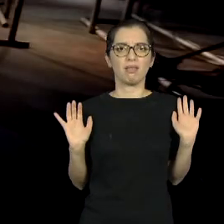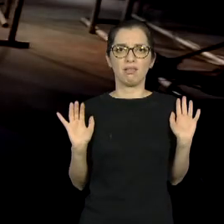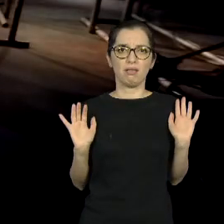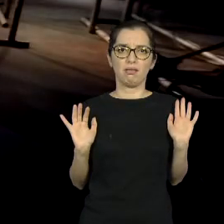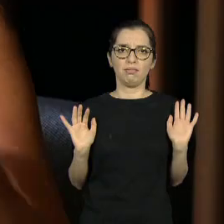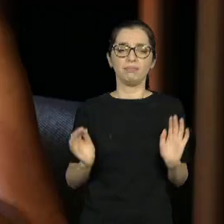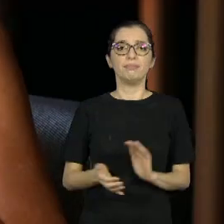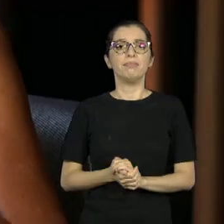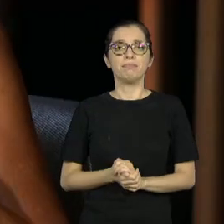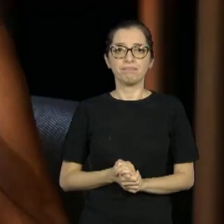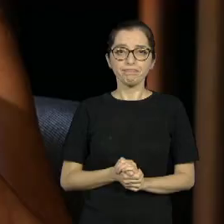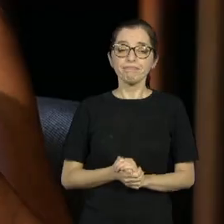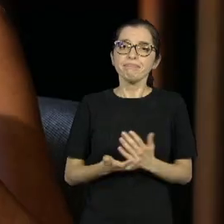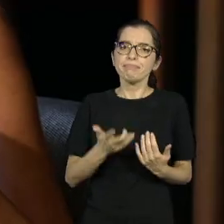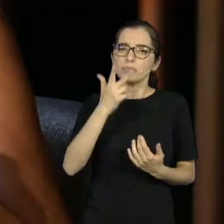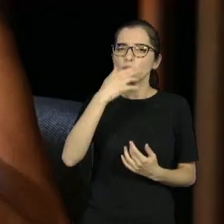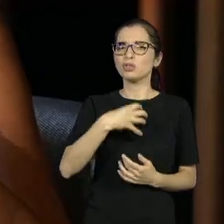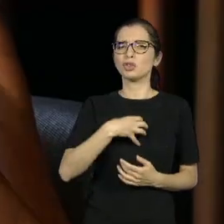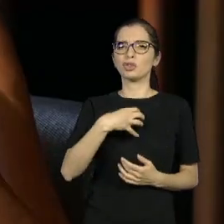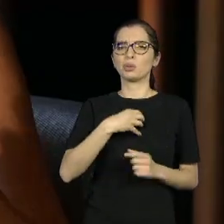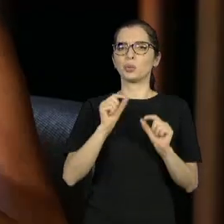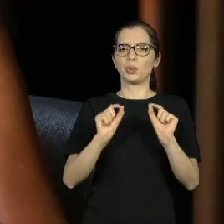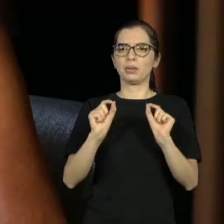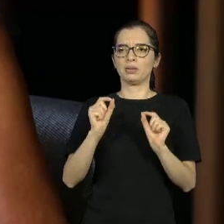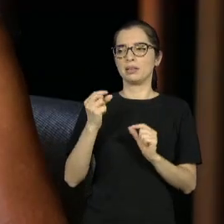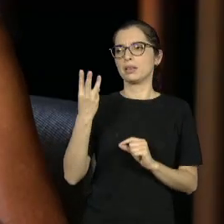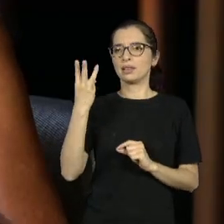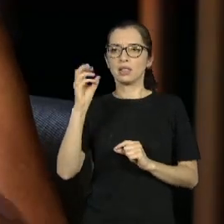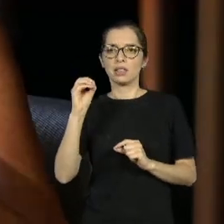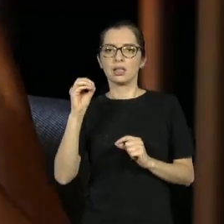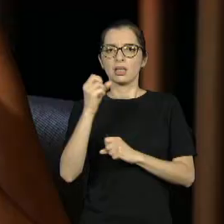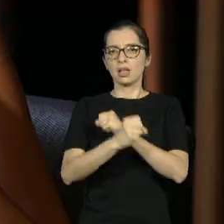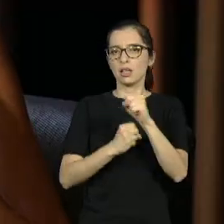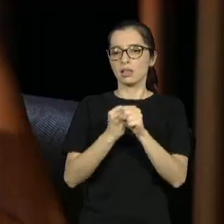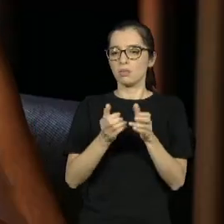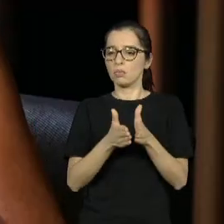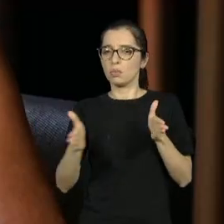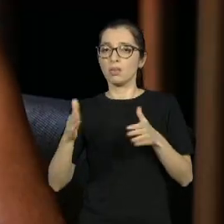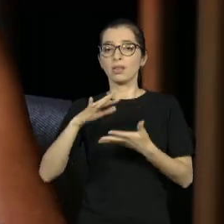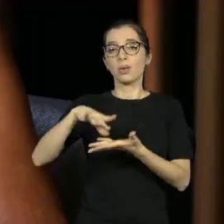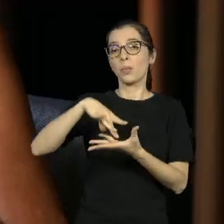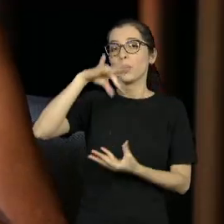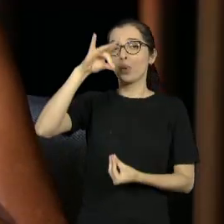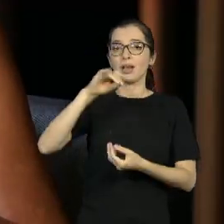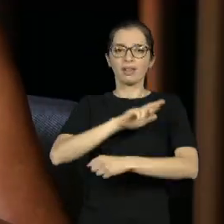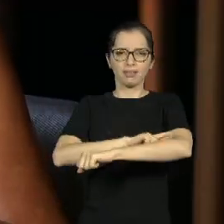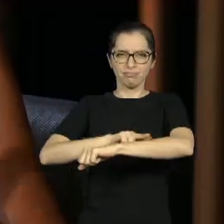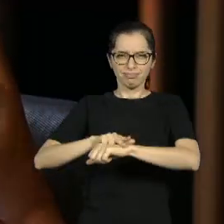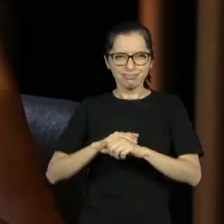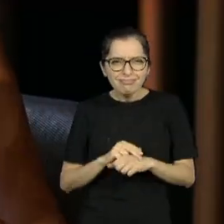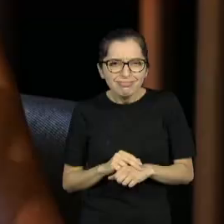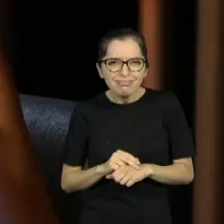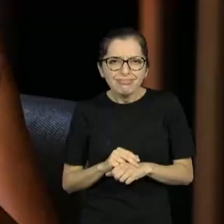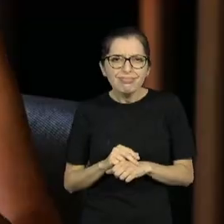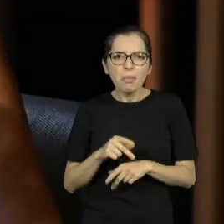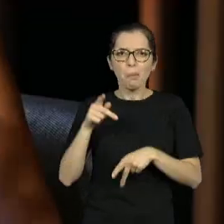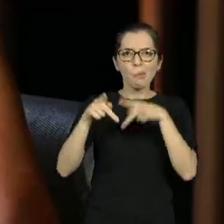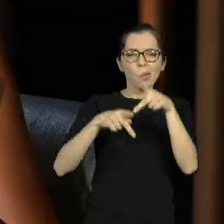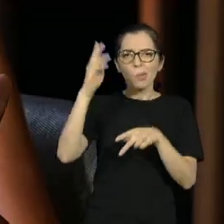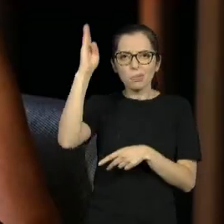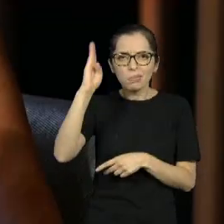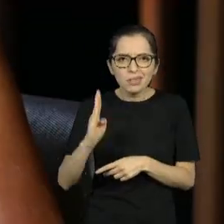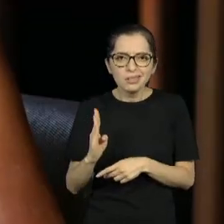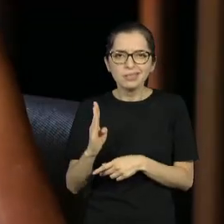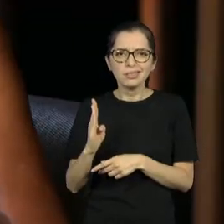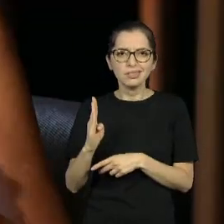ou então essa ideia depois dos anos 30 do mito da democracia racial tudo isso fez com que os brasileiros se defender assim muito